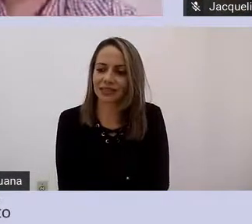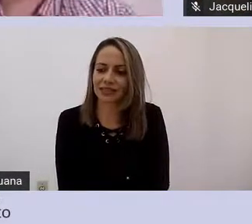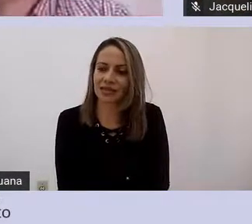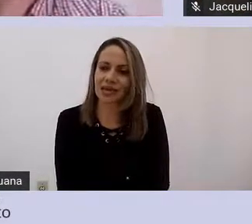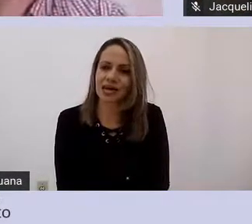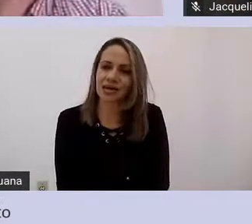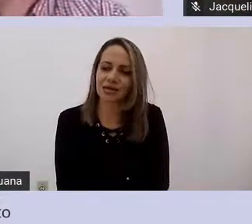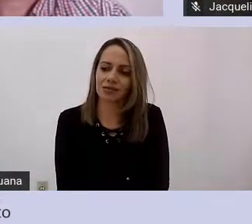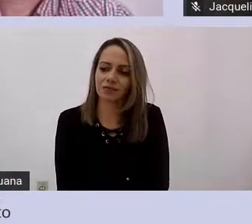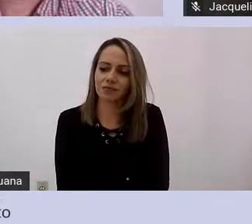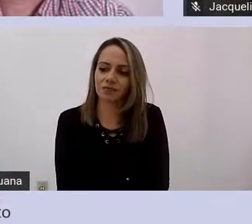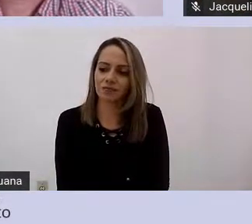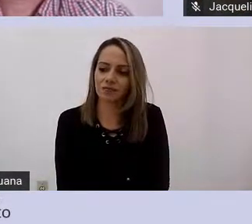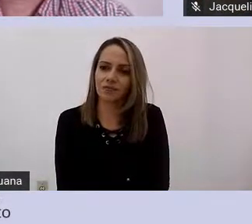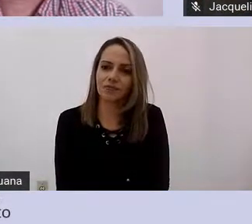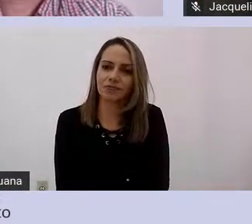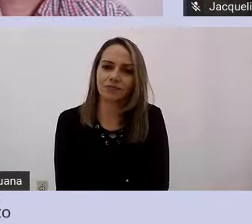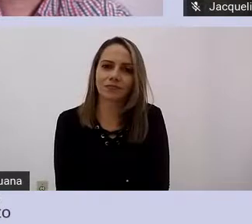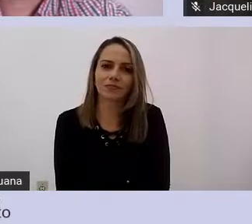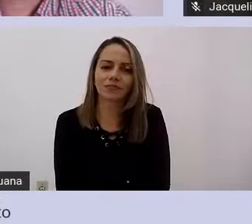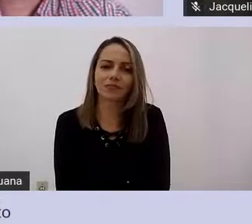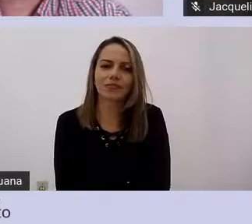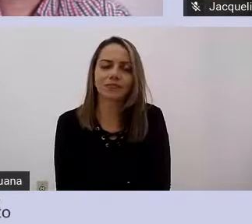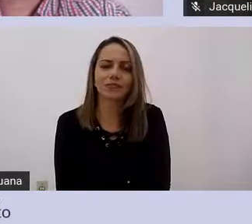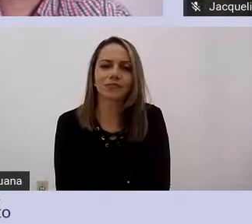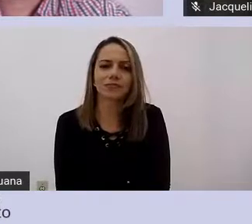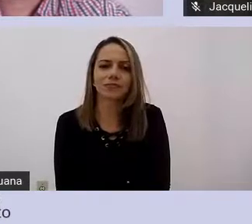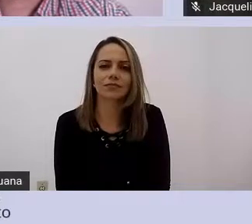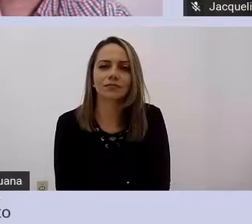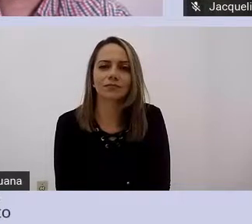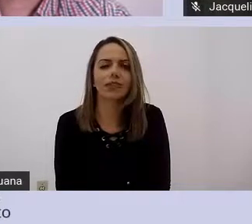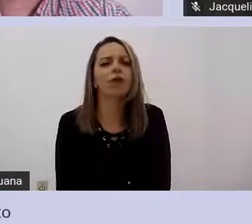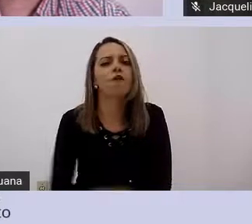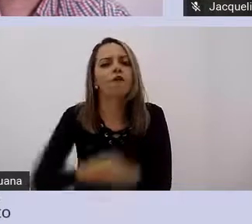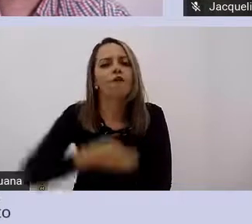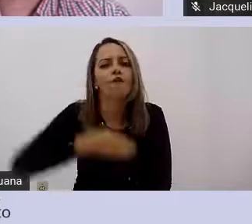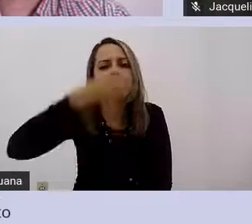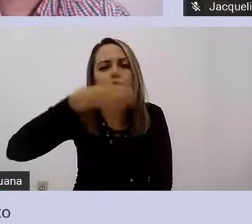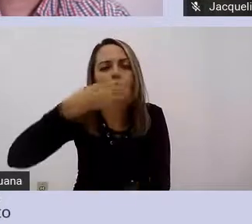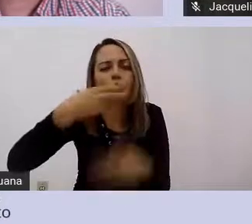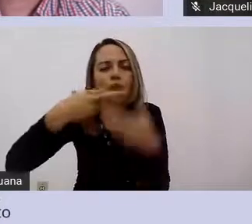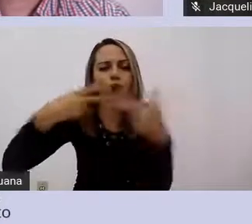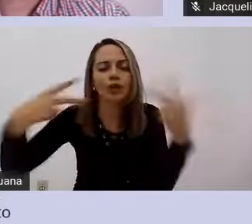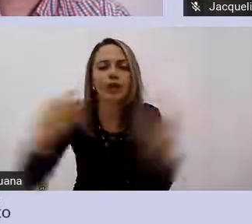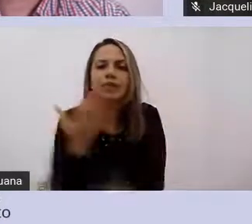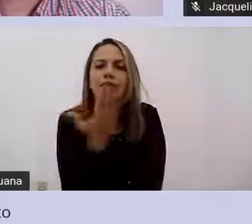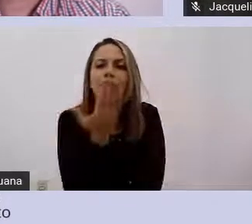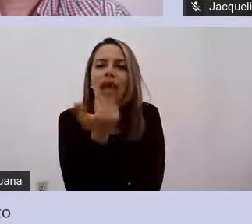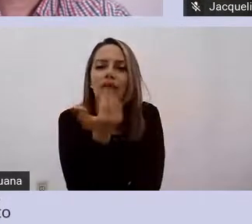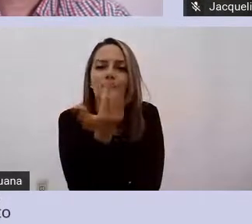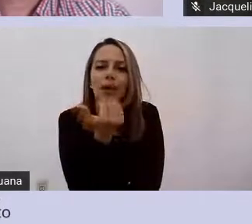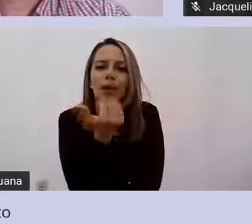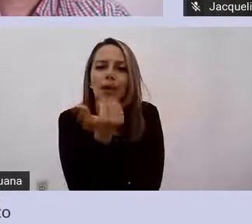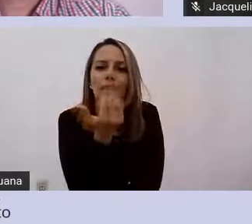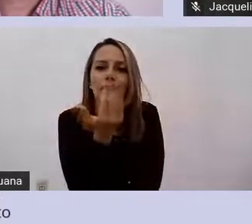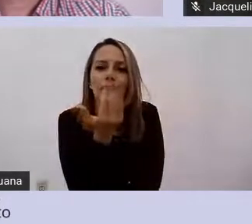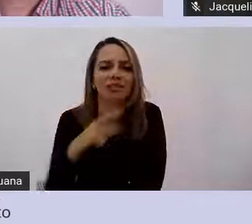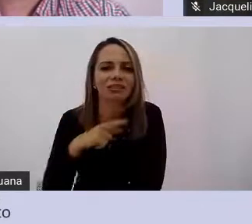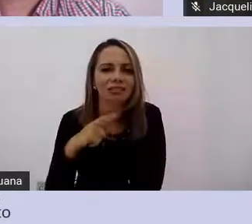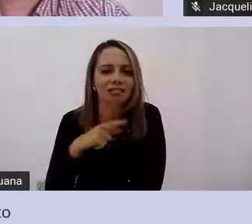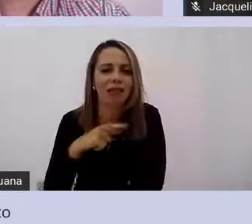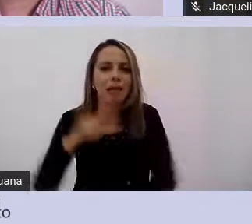Aquelas grandes imagens que eu mostrei de frutas e de alimentos são quadros pintados pelo Albert Eckelt, que é